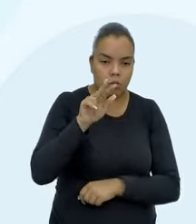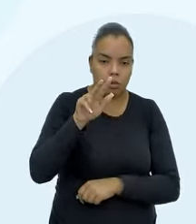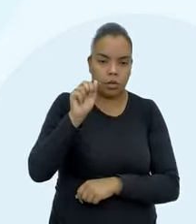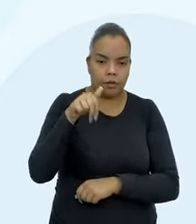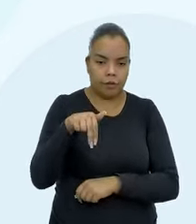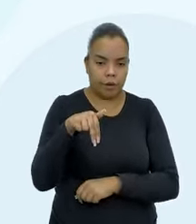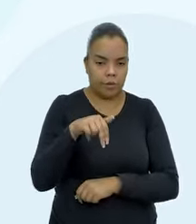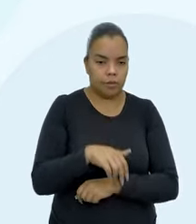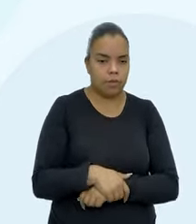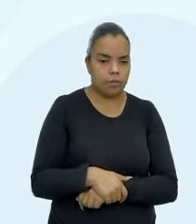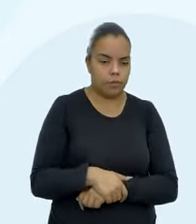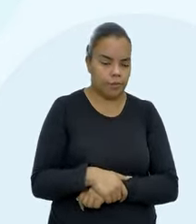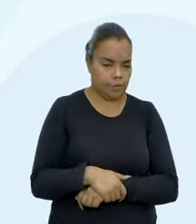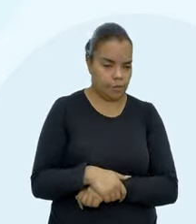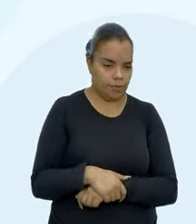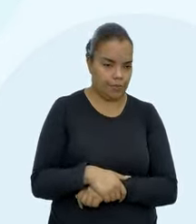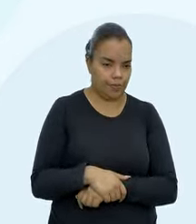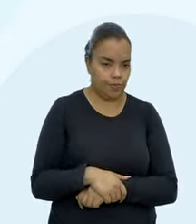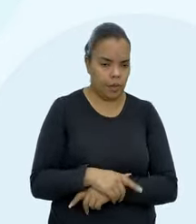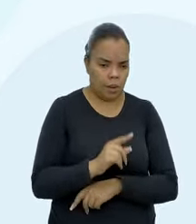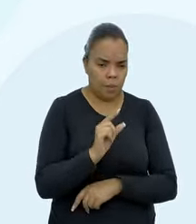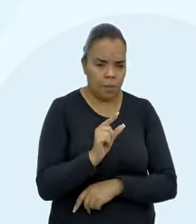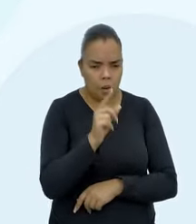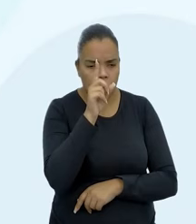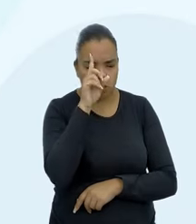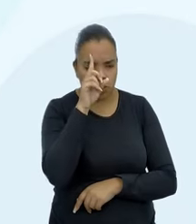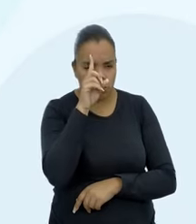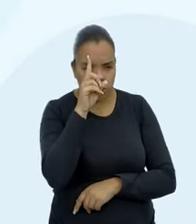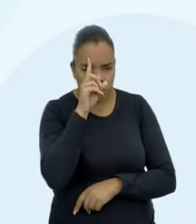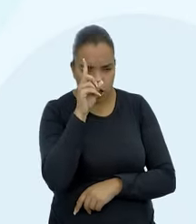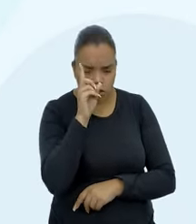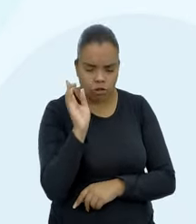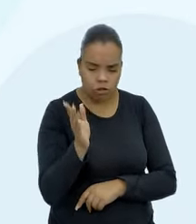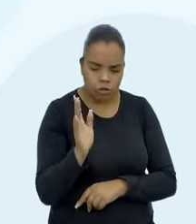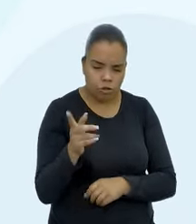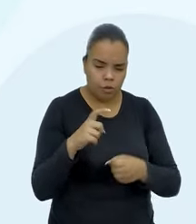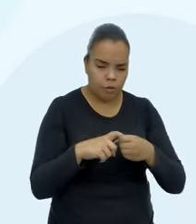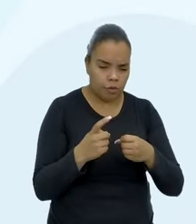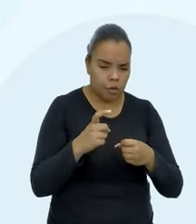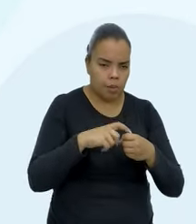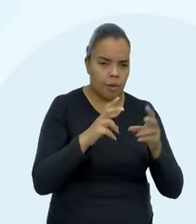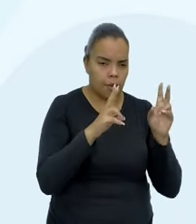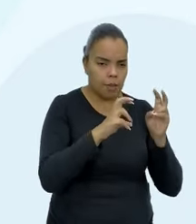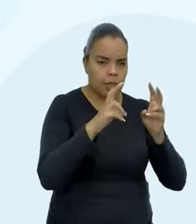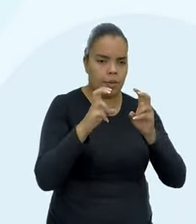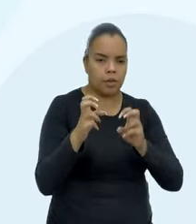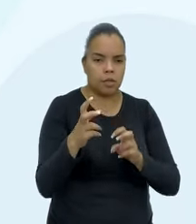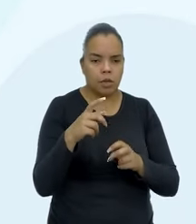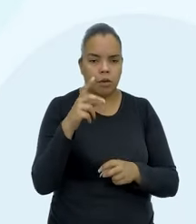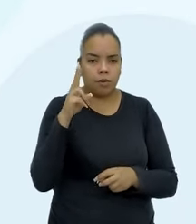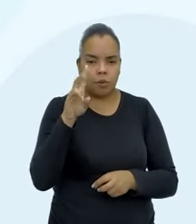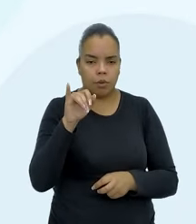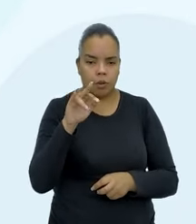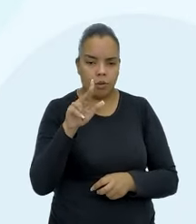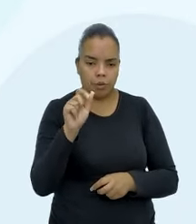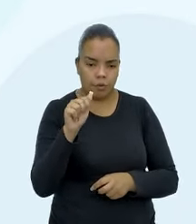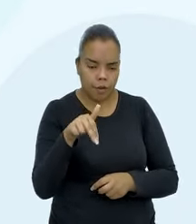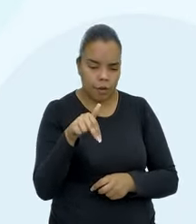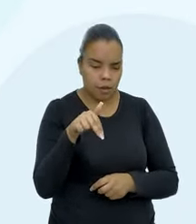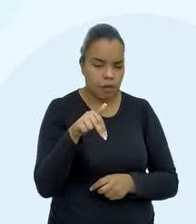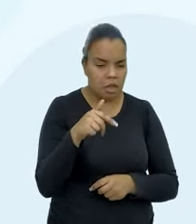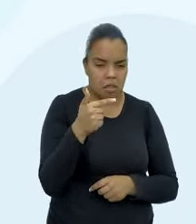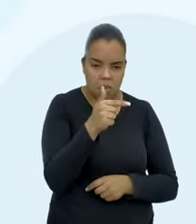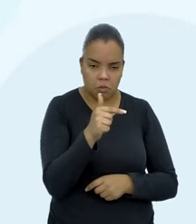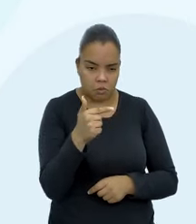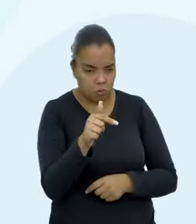poucos dias nós estávamos já recuperando todos aqueles temas que o Ivan não tinha aprendido durante a sua